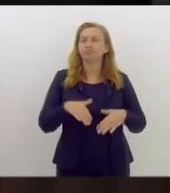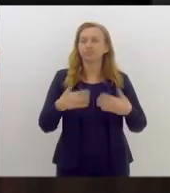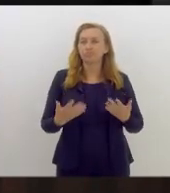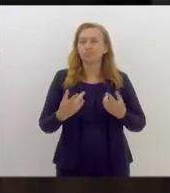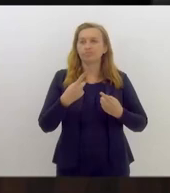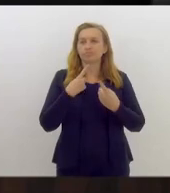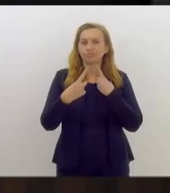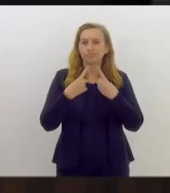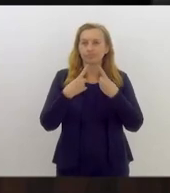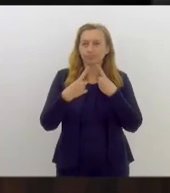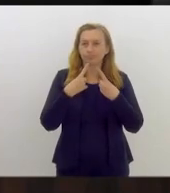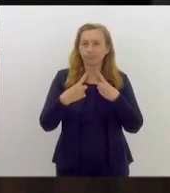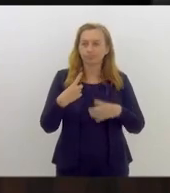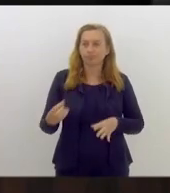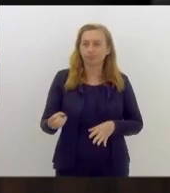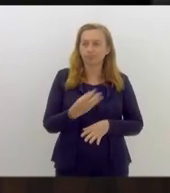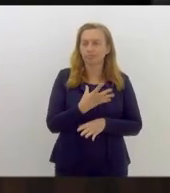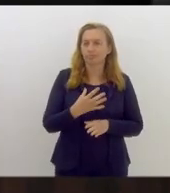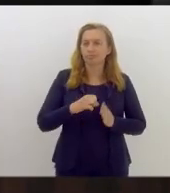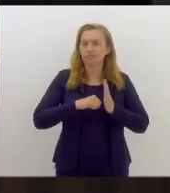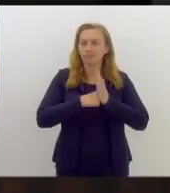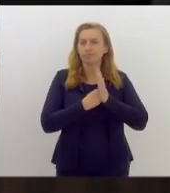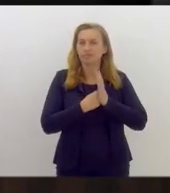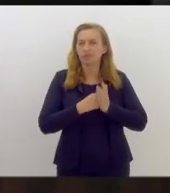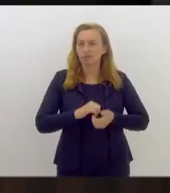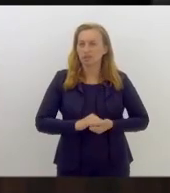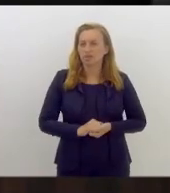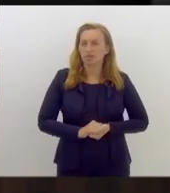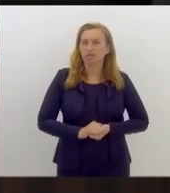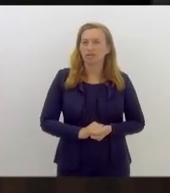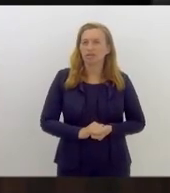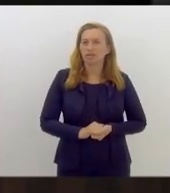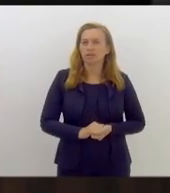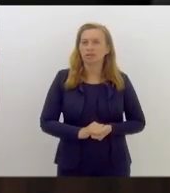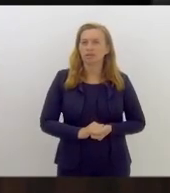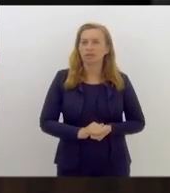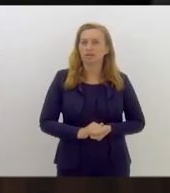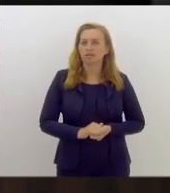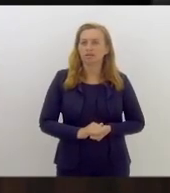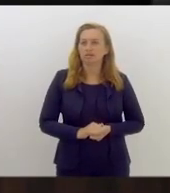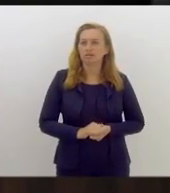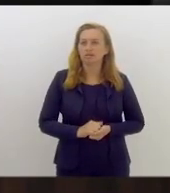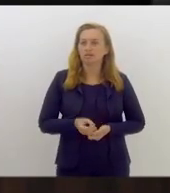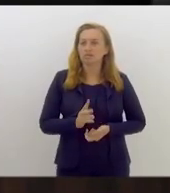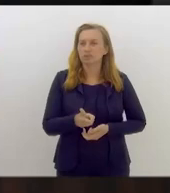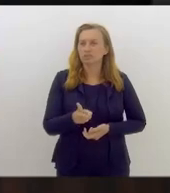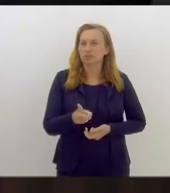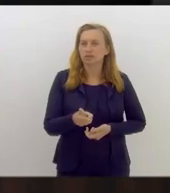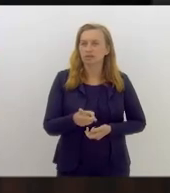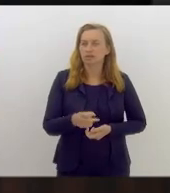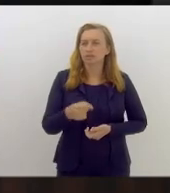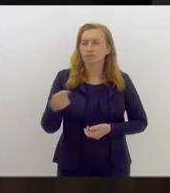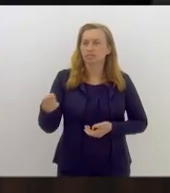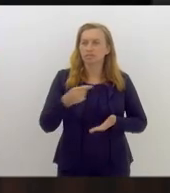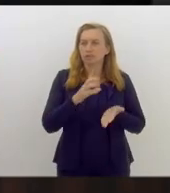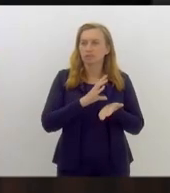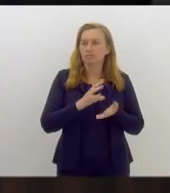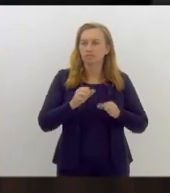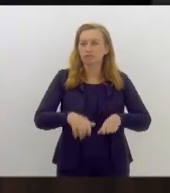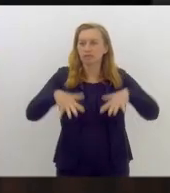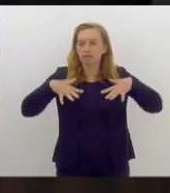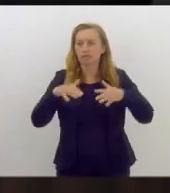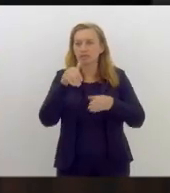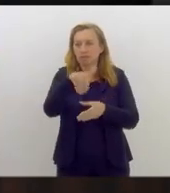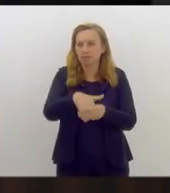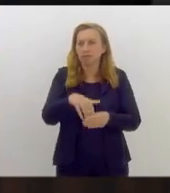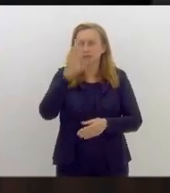discutir os novos vetos que estão vencidos e, em seguida, vamos vir para o plenário para votarmos.